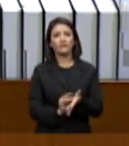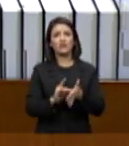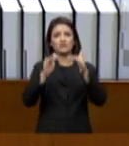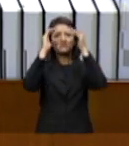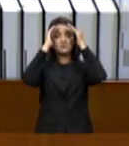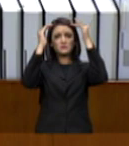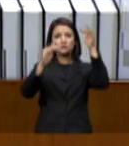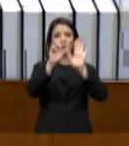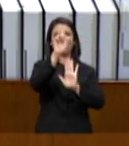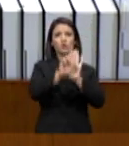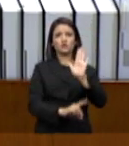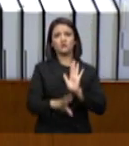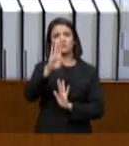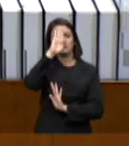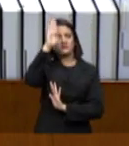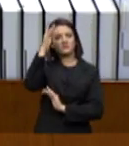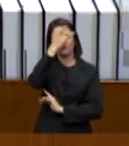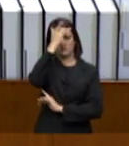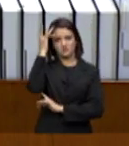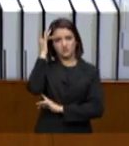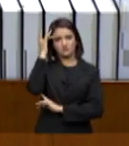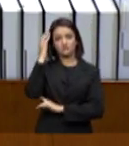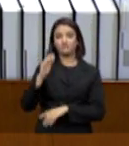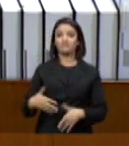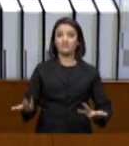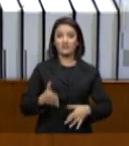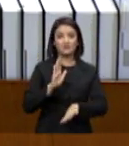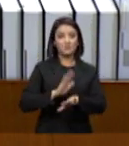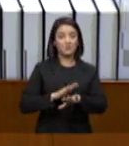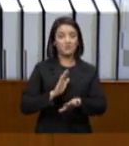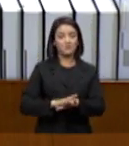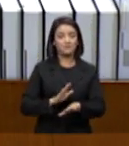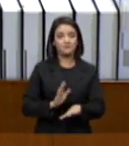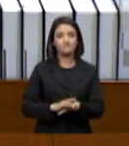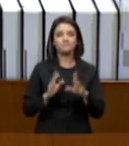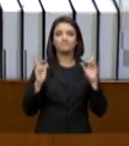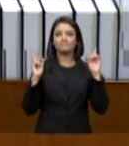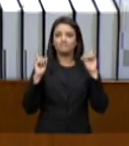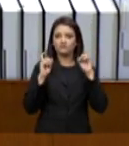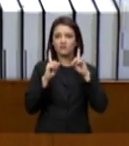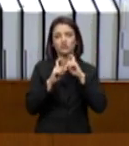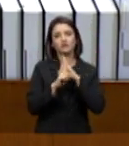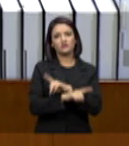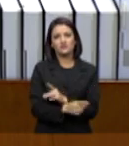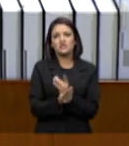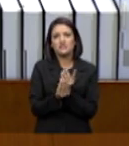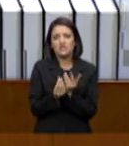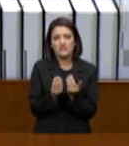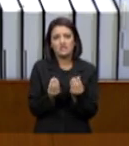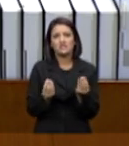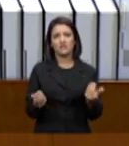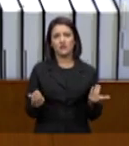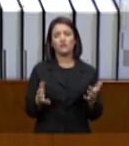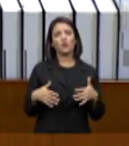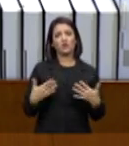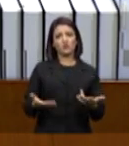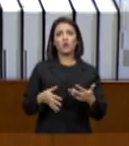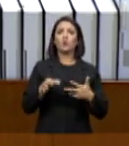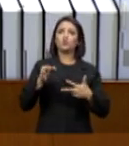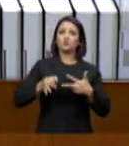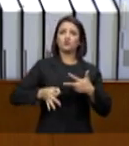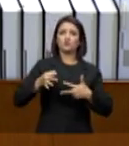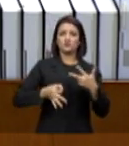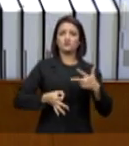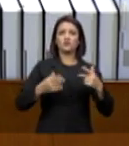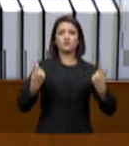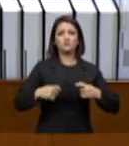das pessoas neste momento delicado de fragilidade humana o judiciário deve mais